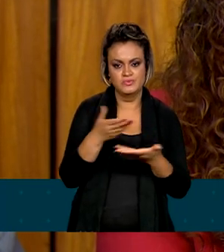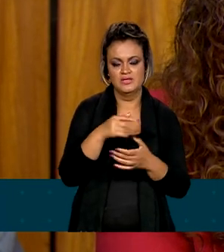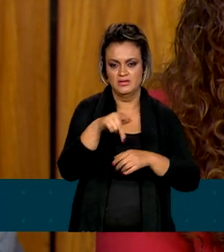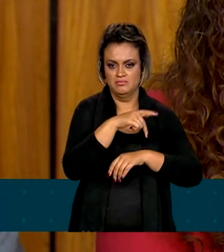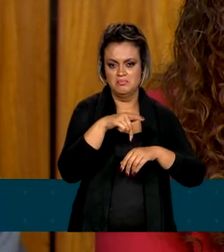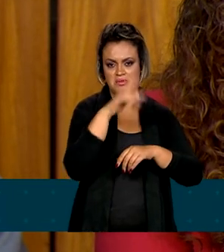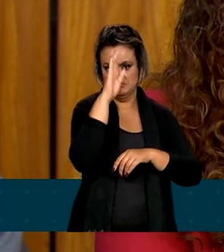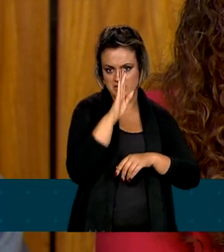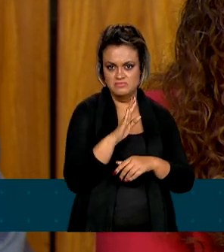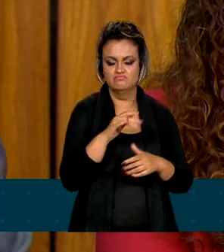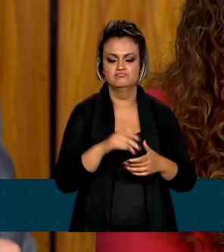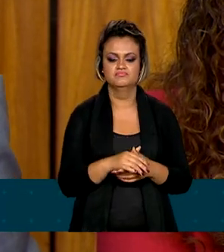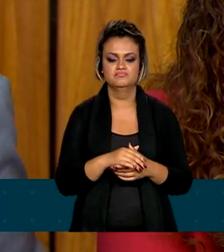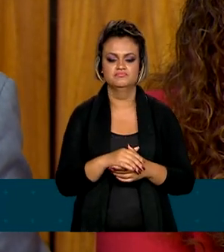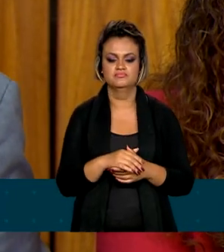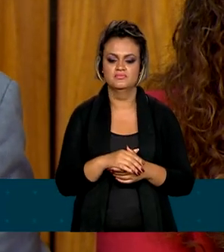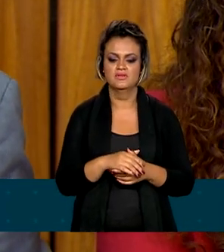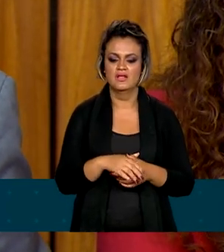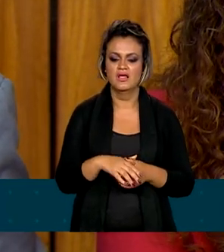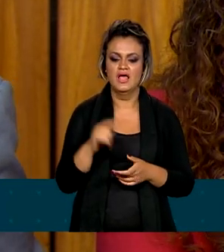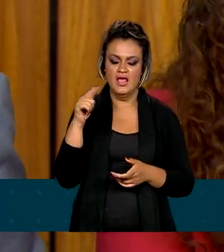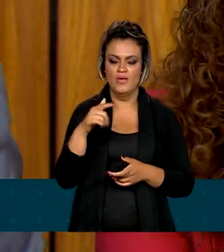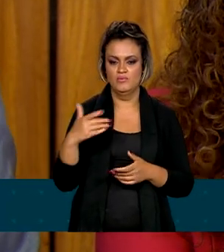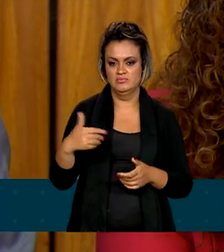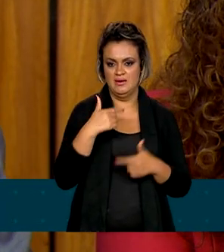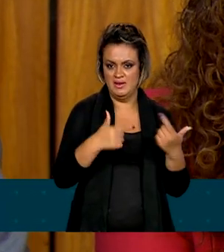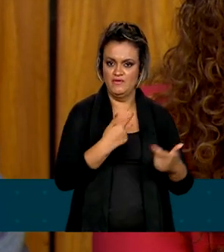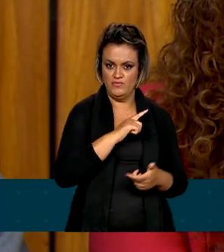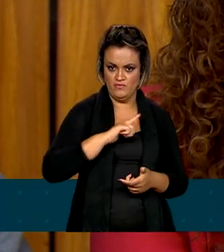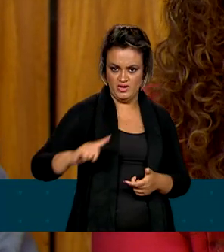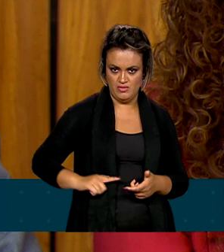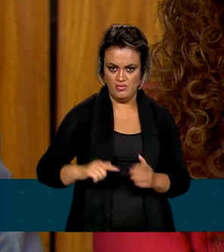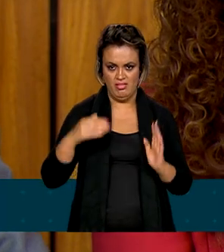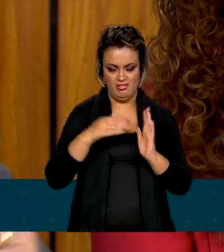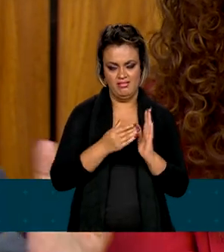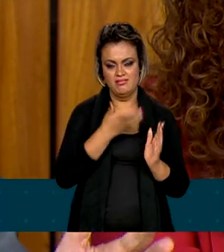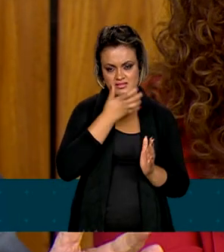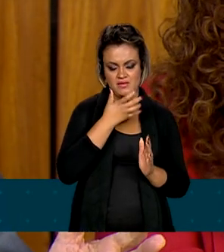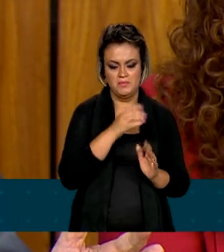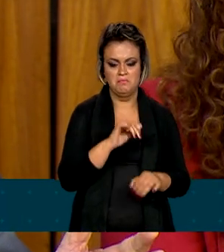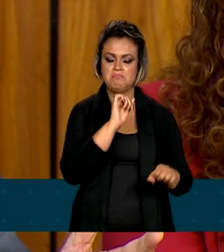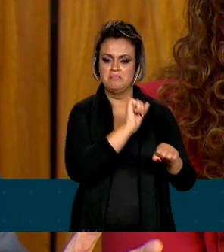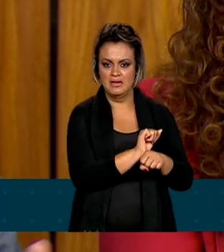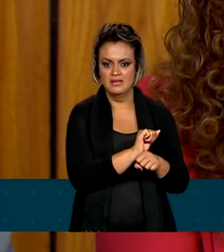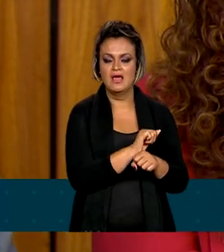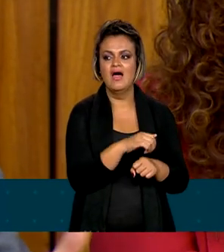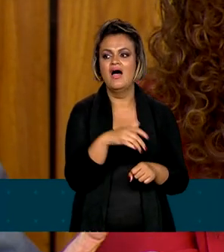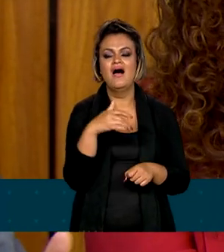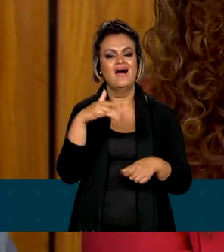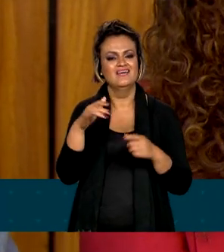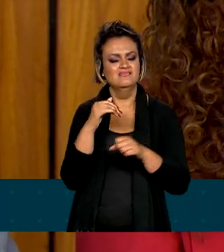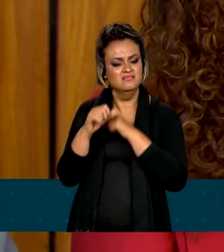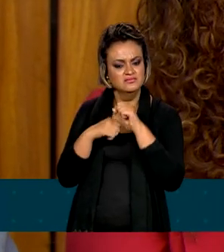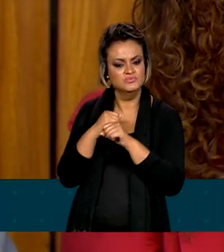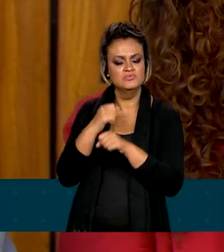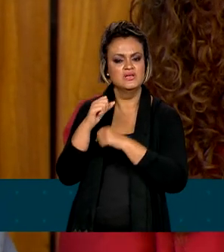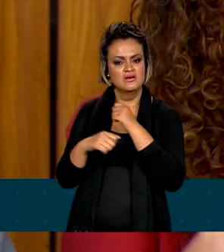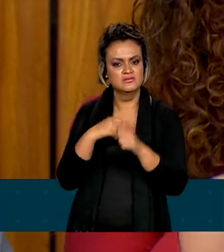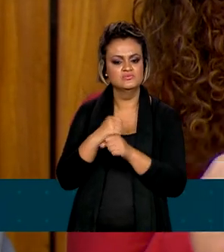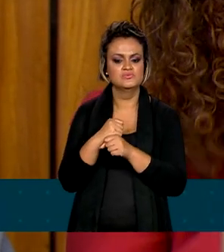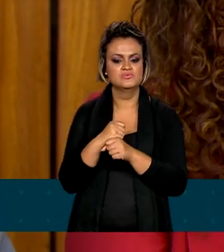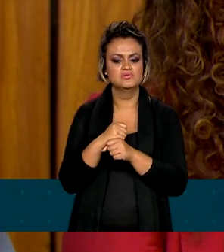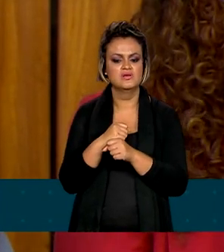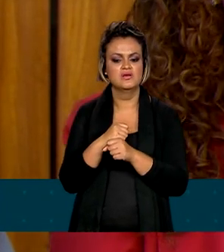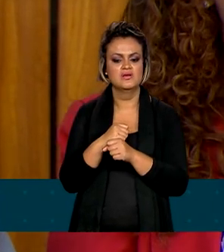país. Eu deixei o cargo de governador em dezembro e, infelizmente, durante muitos anos,